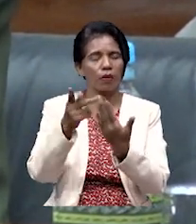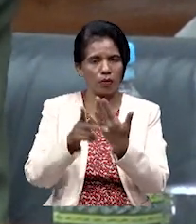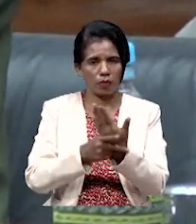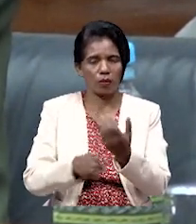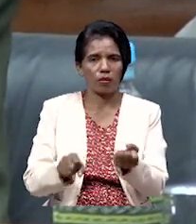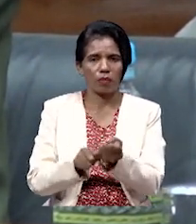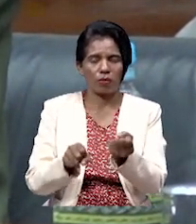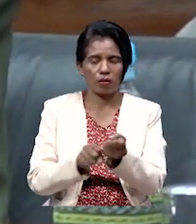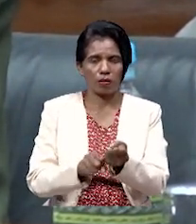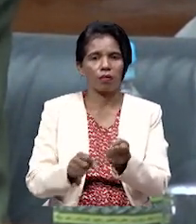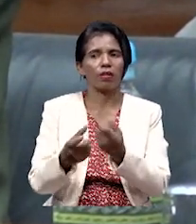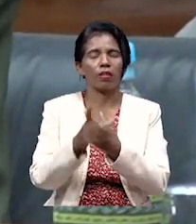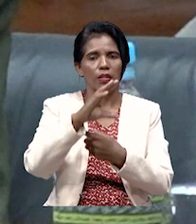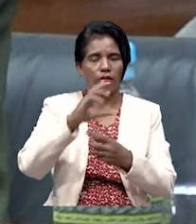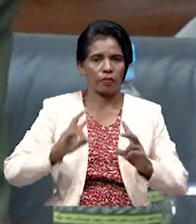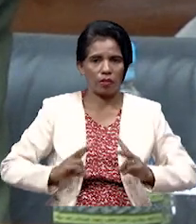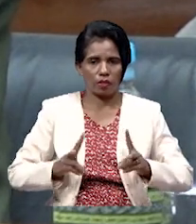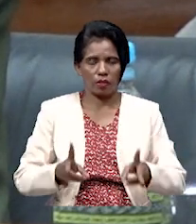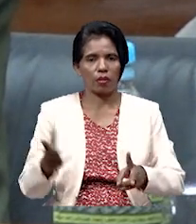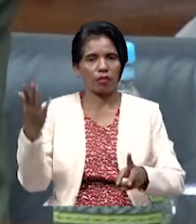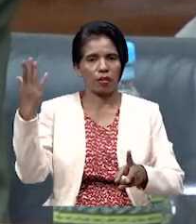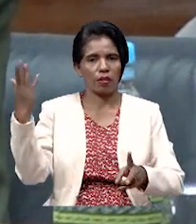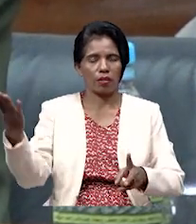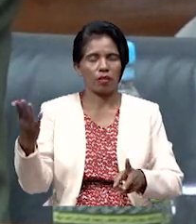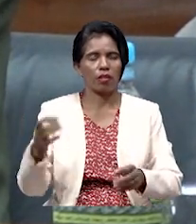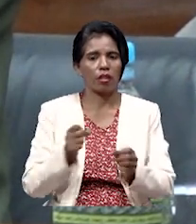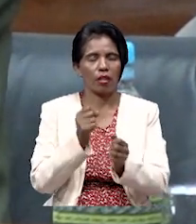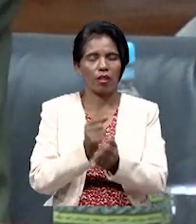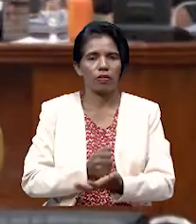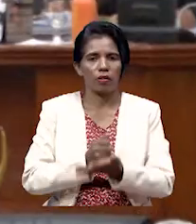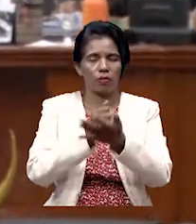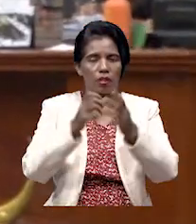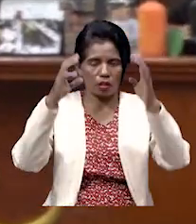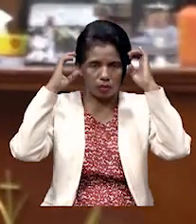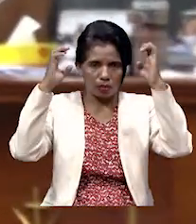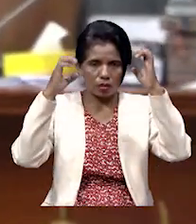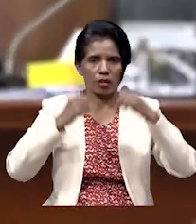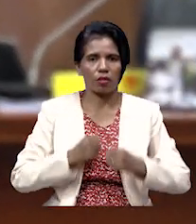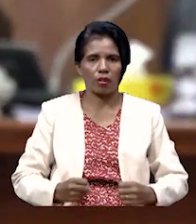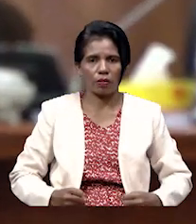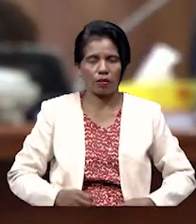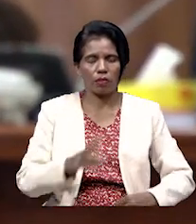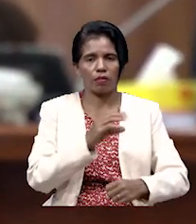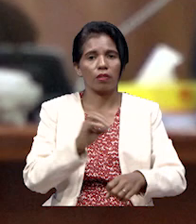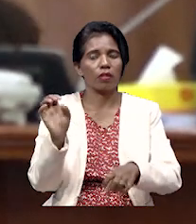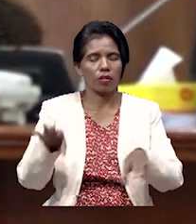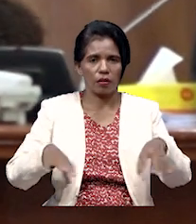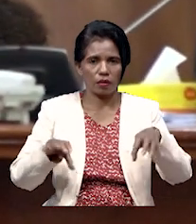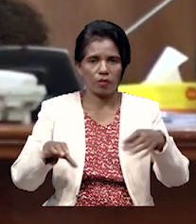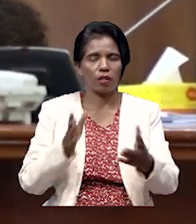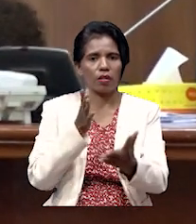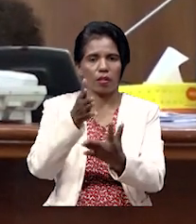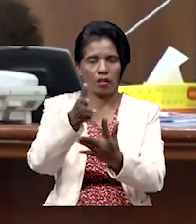ba combatentes libertação nacional e ha área social, educação, saúde, emprego, acesso